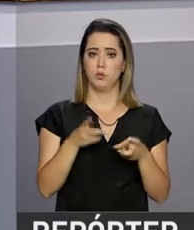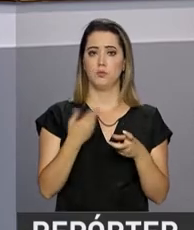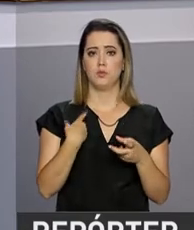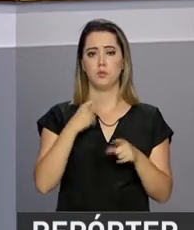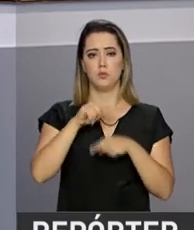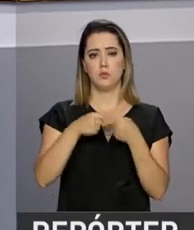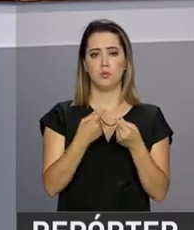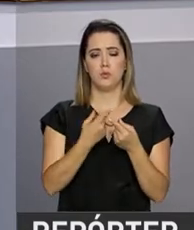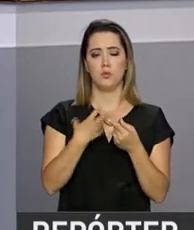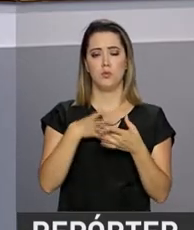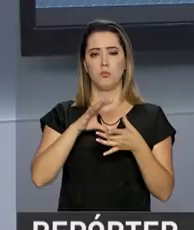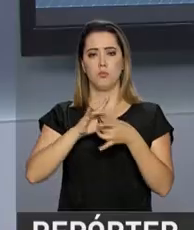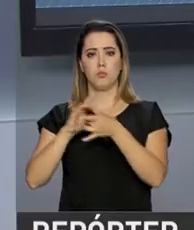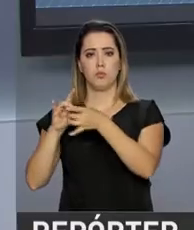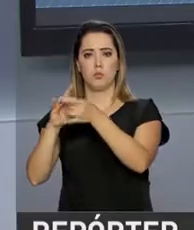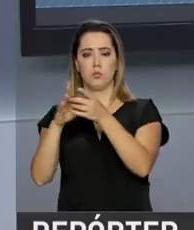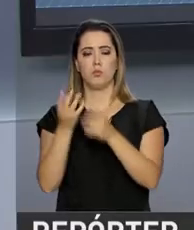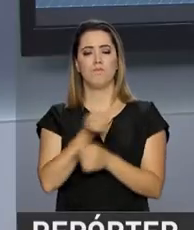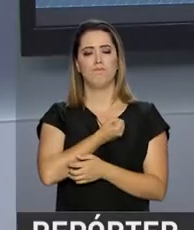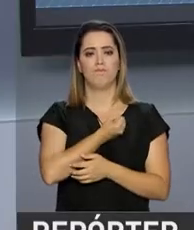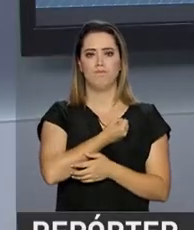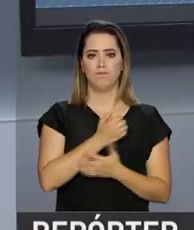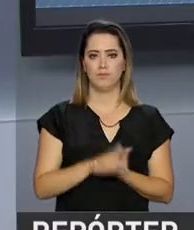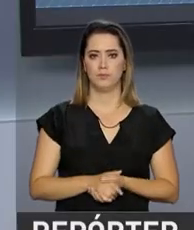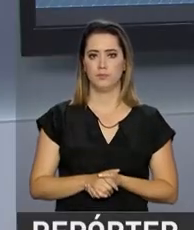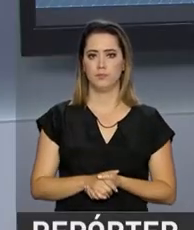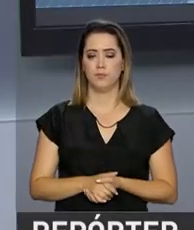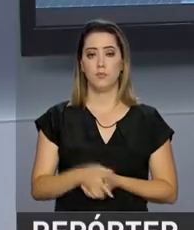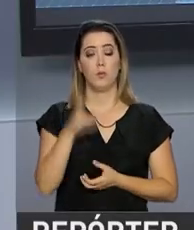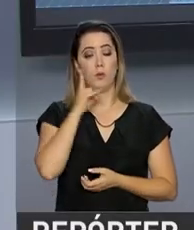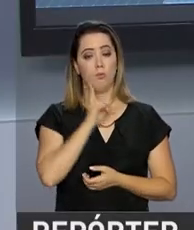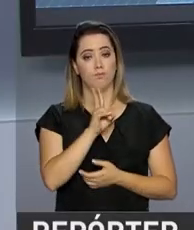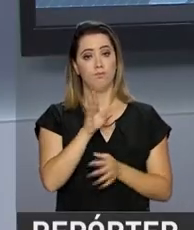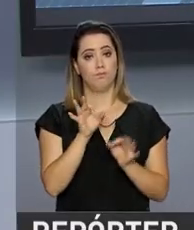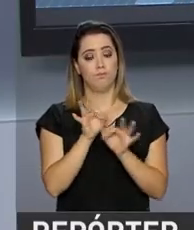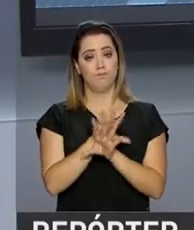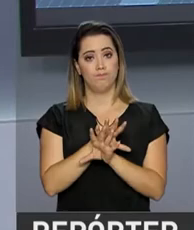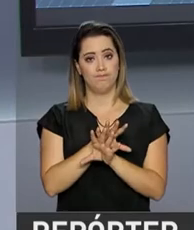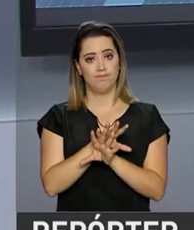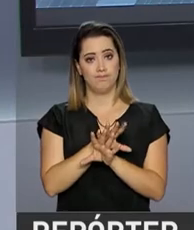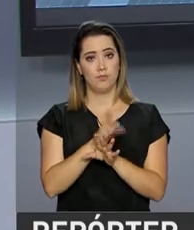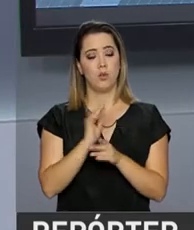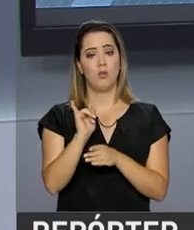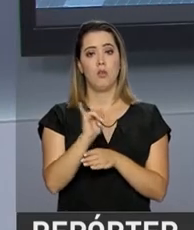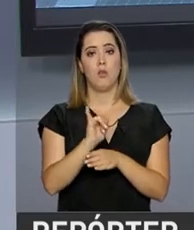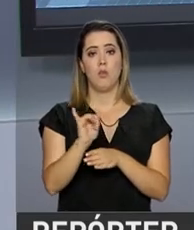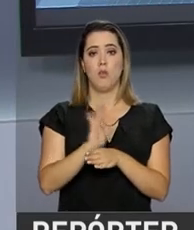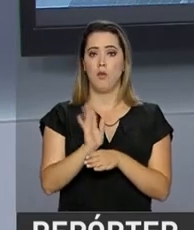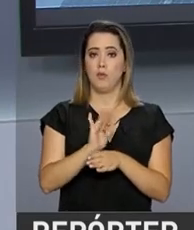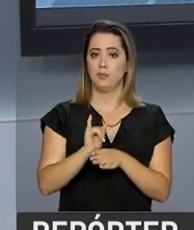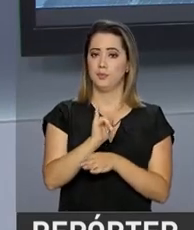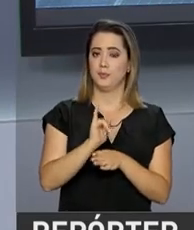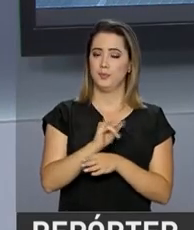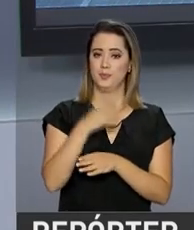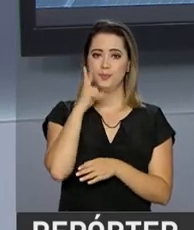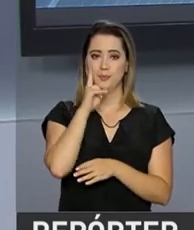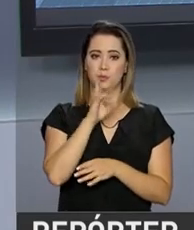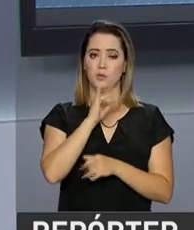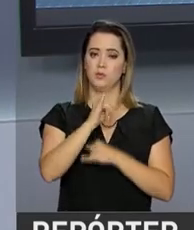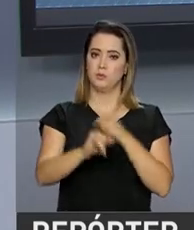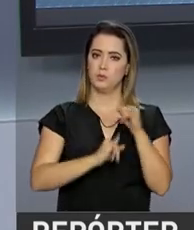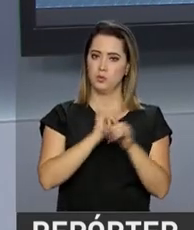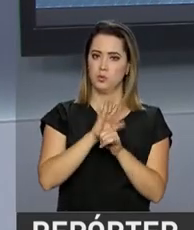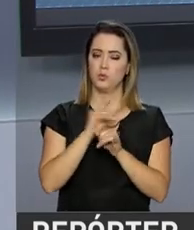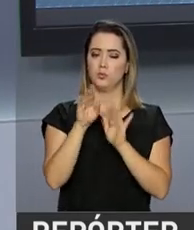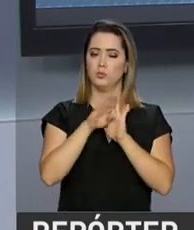de dados nós ficamos por aqui reveja as nossas reportagens no youtube e acompanhe a nossa programação também